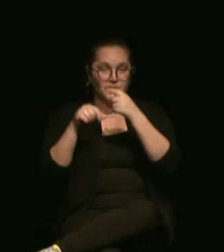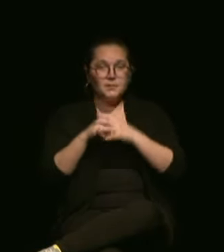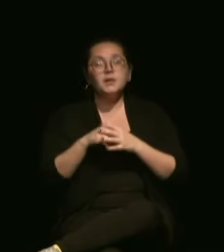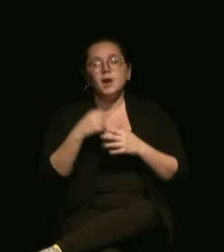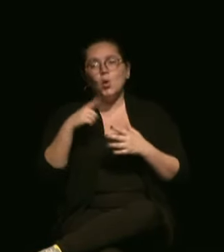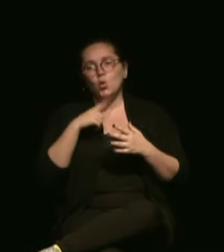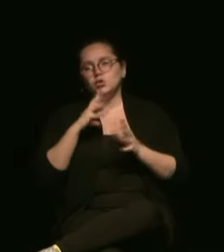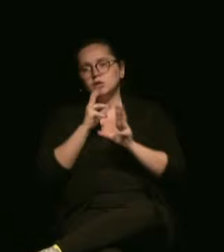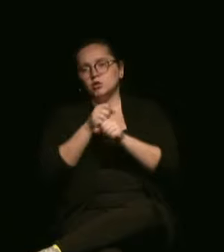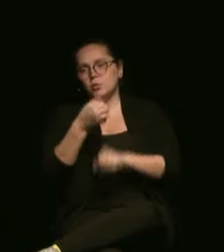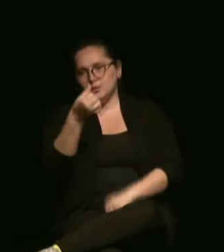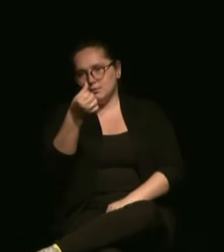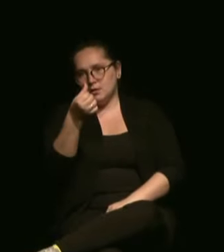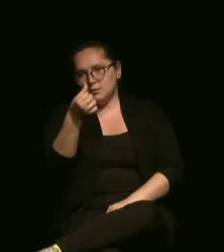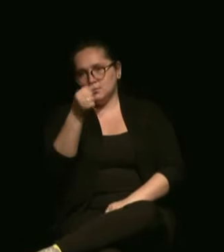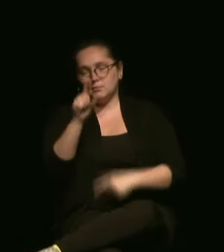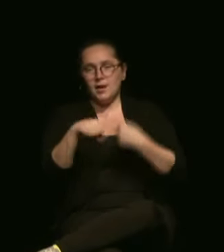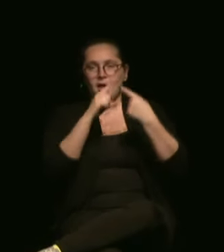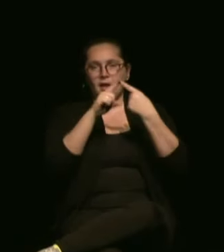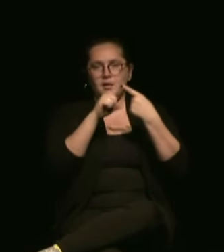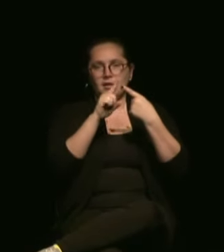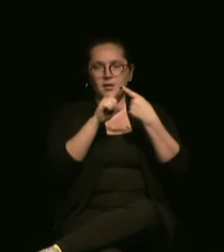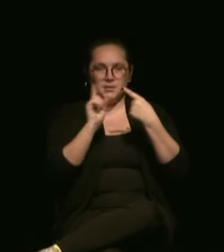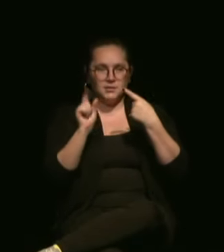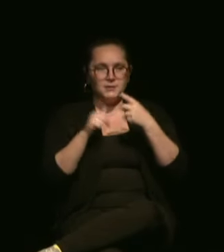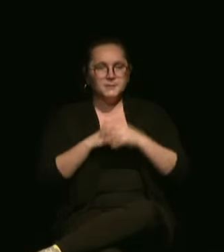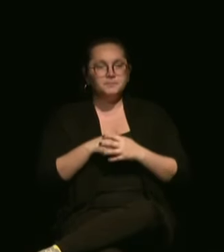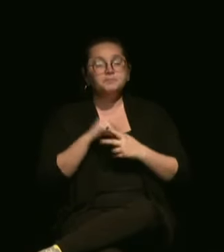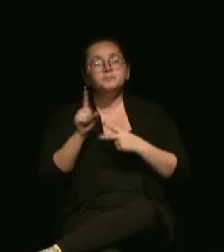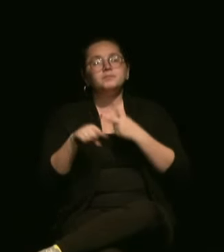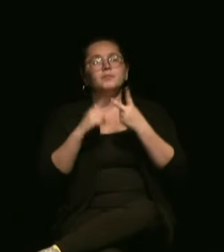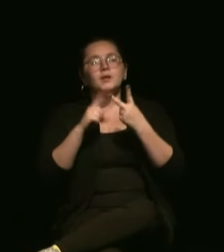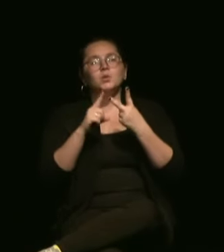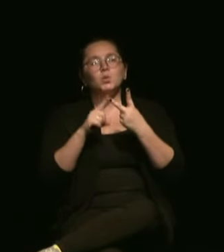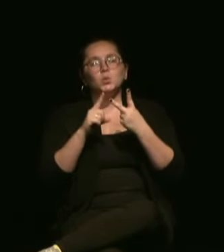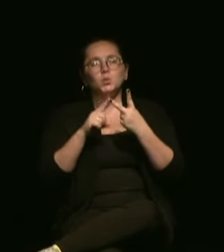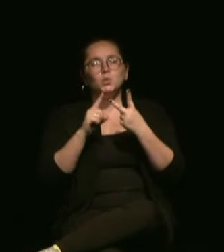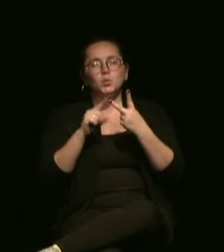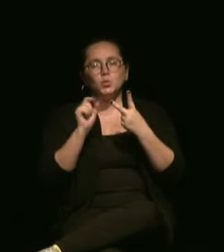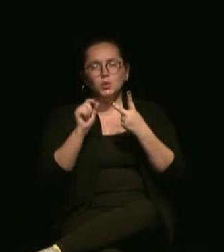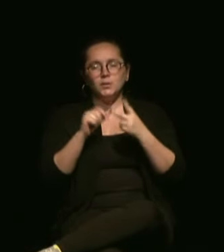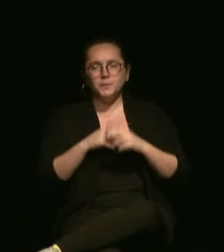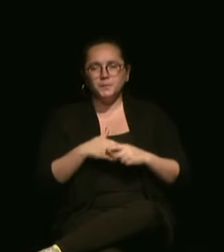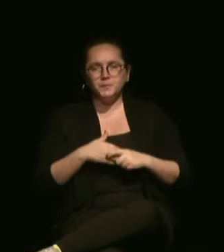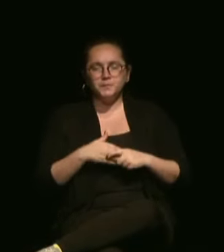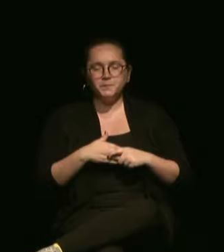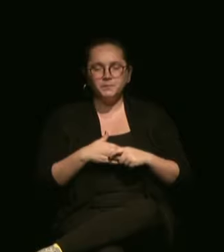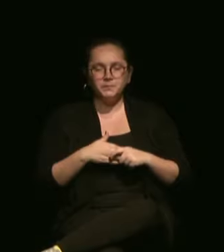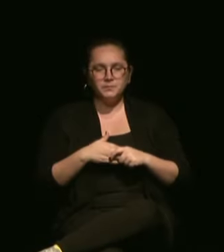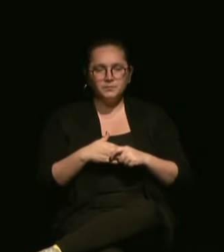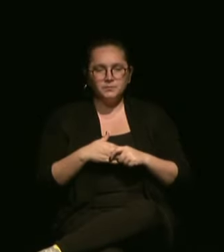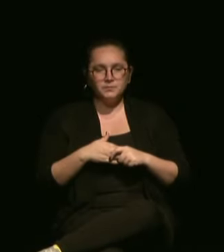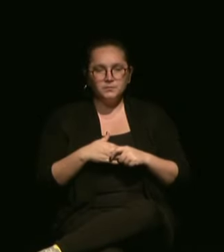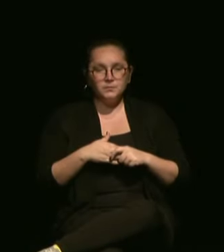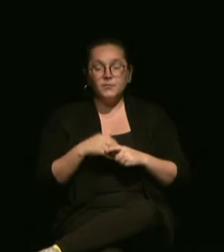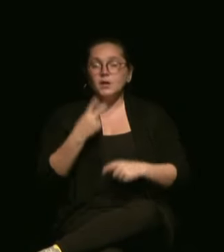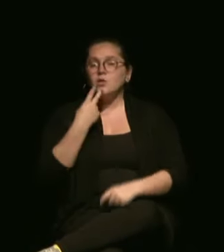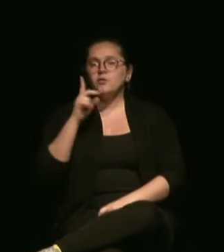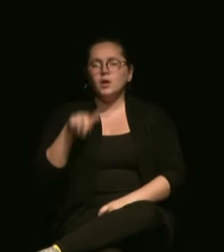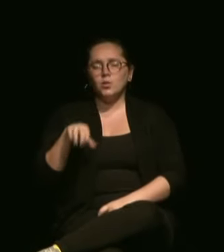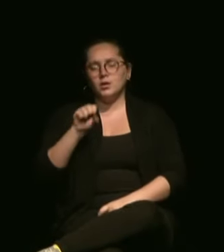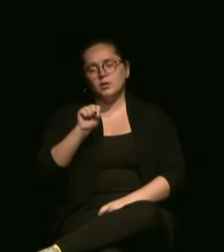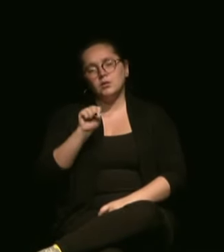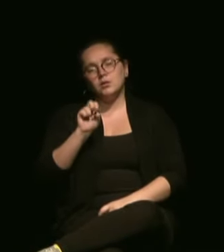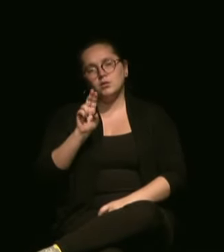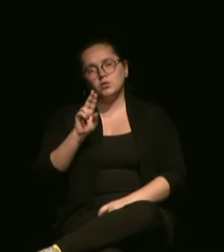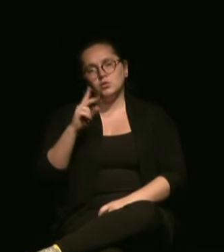falar para vocês hoje. Essa é a primeira. A segunda é aquilo que eu chamo de supressão.